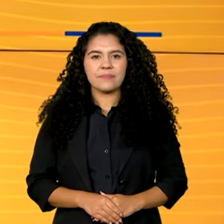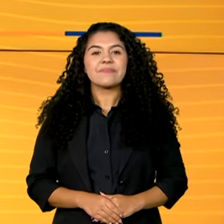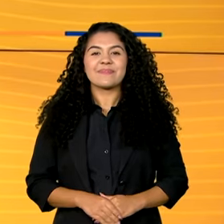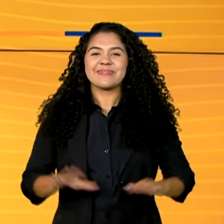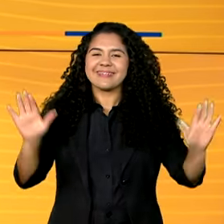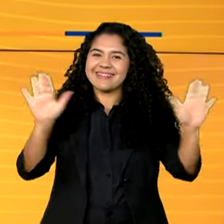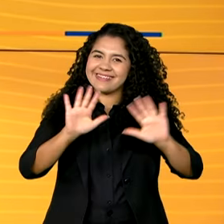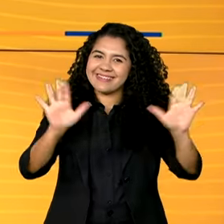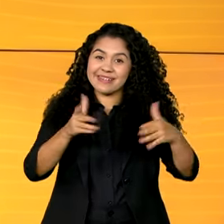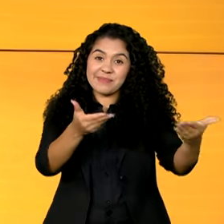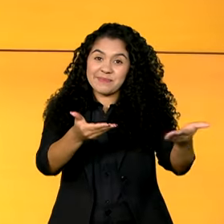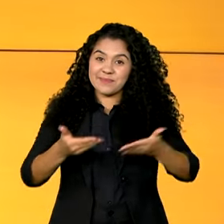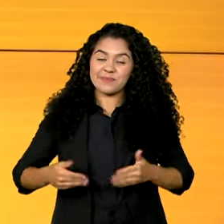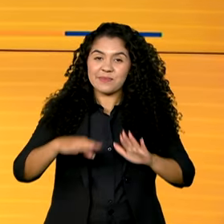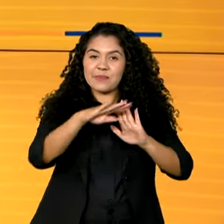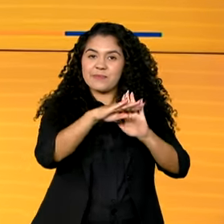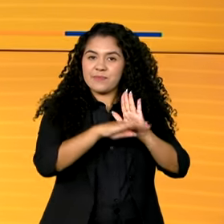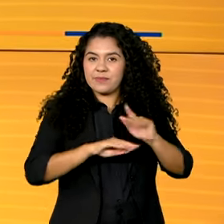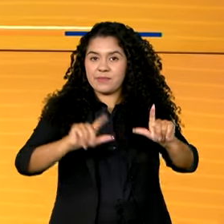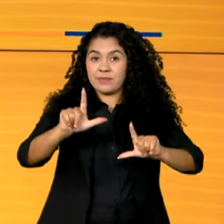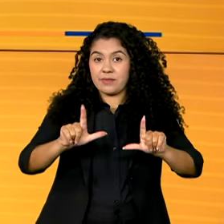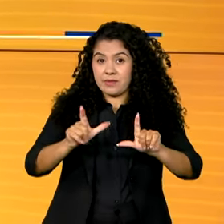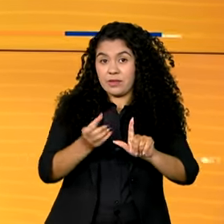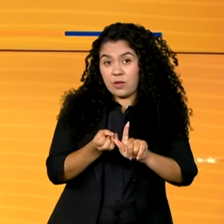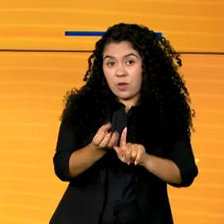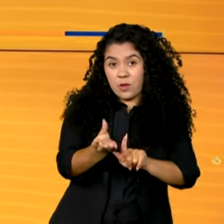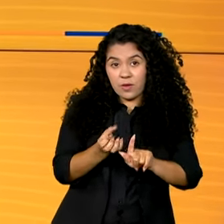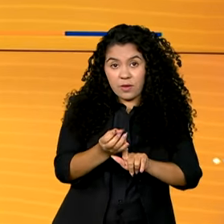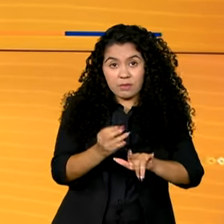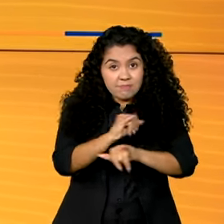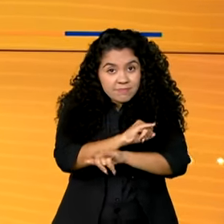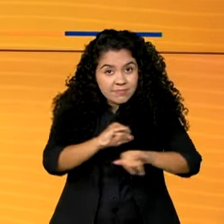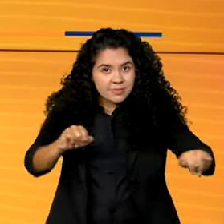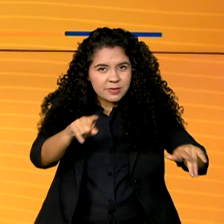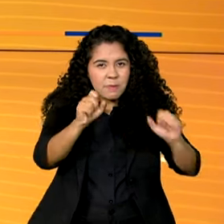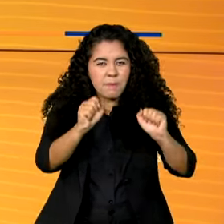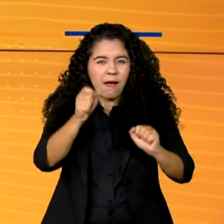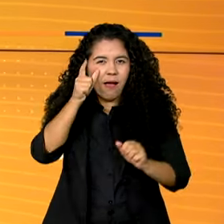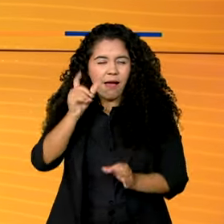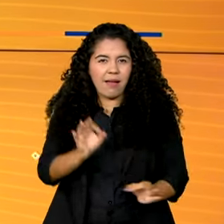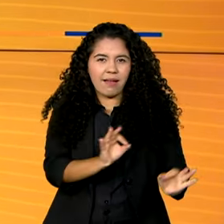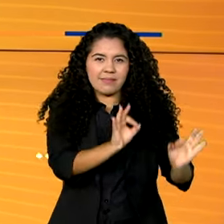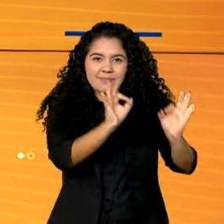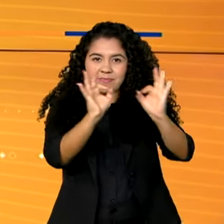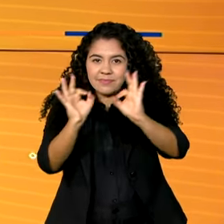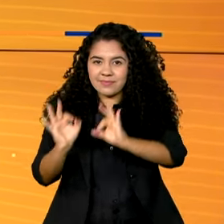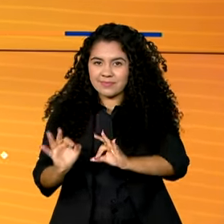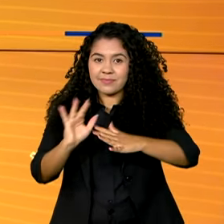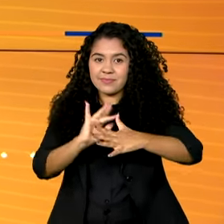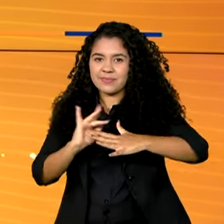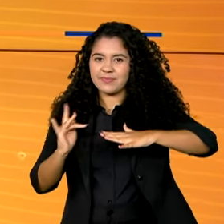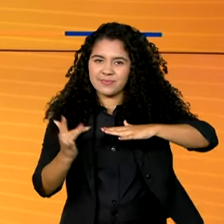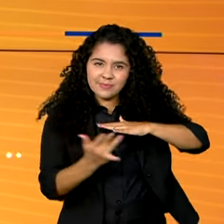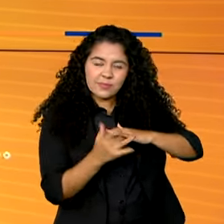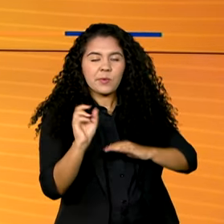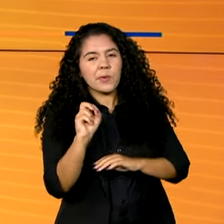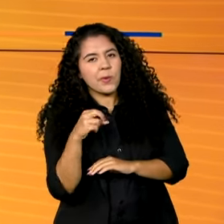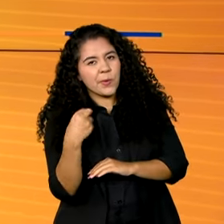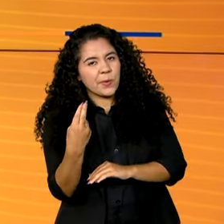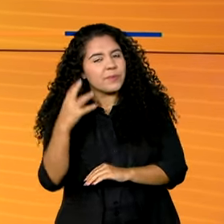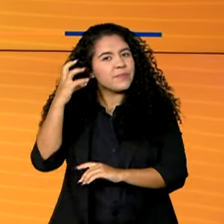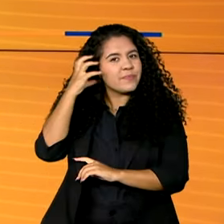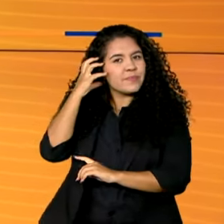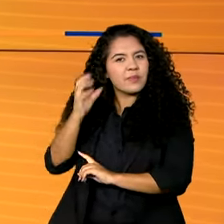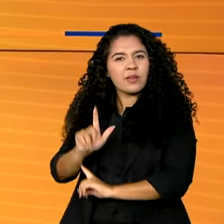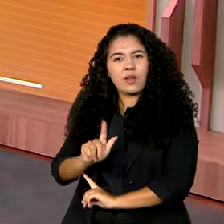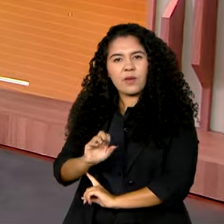Olá, seja muito bem-vindo ao canal GOV. Lembrando que você pode nos acompanhar também ao vivo pelas redes sociais e